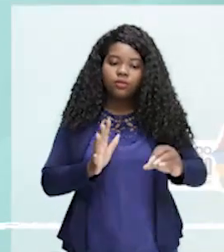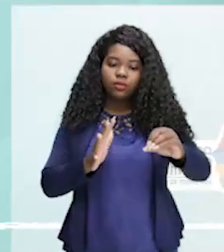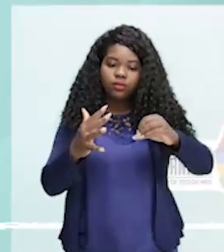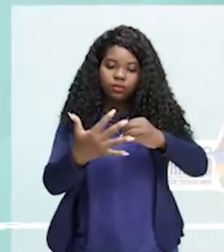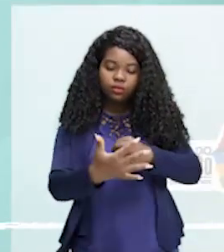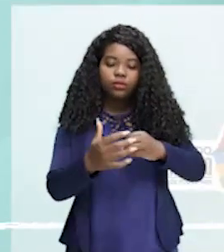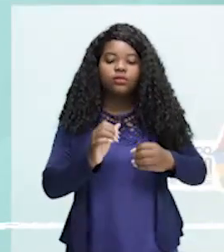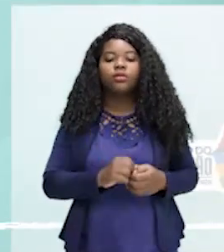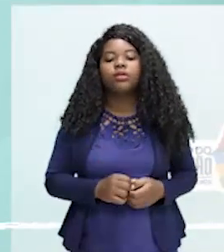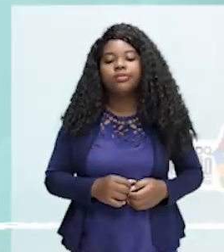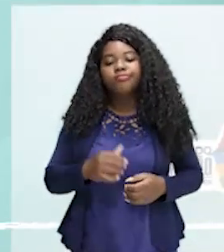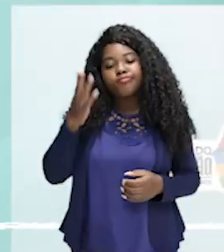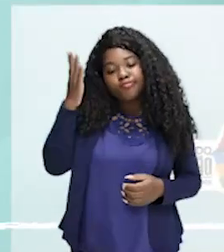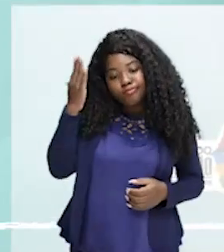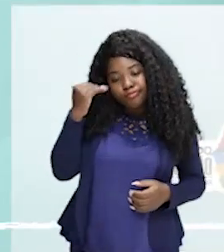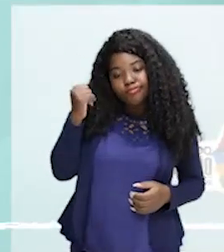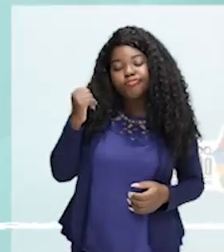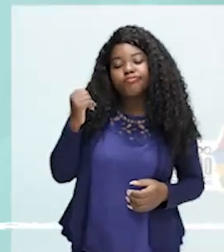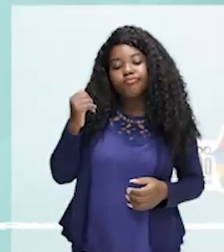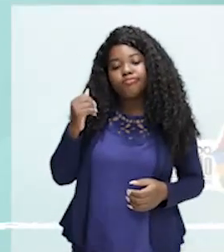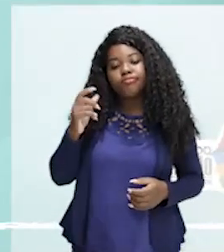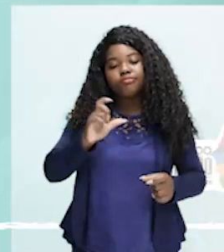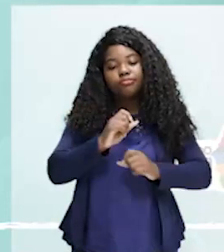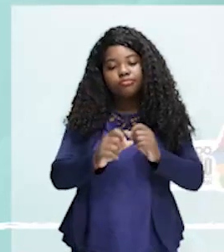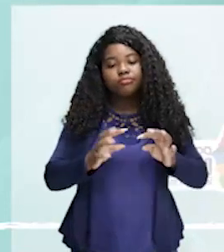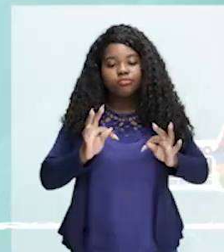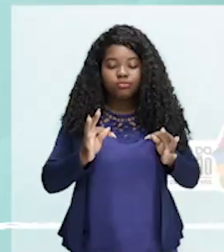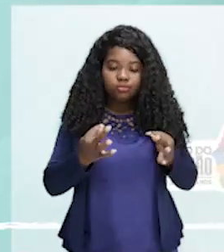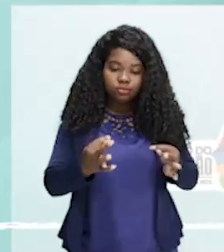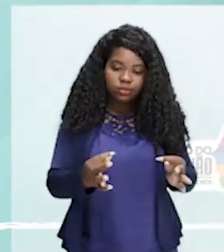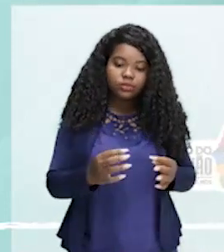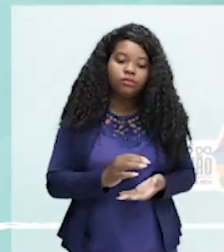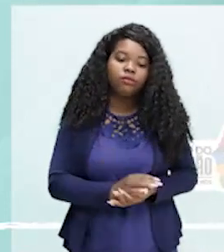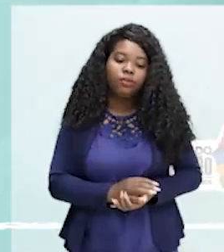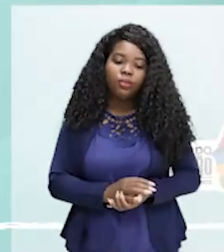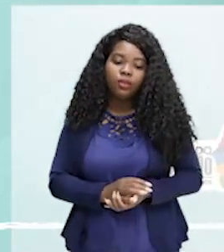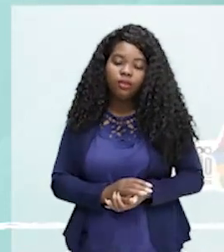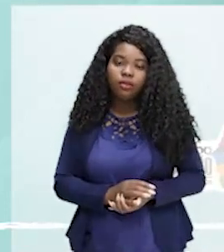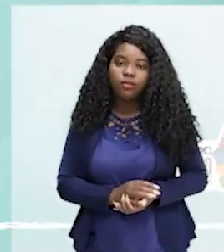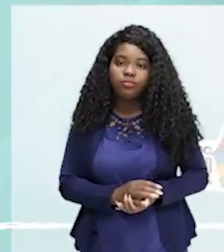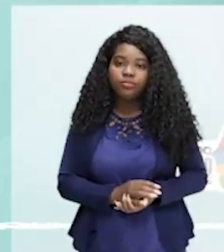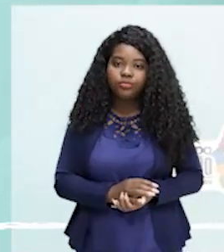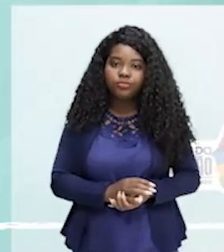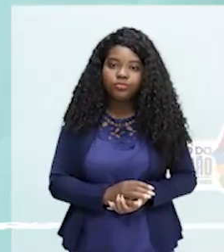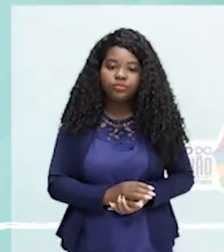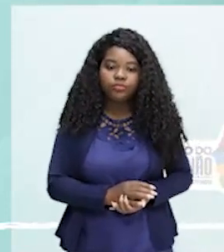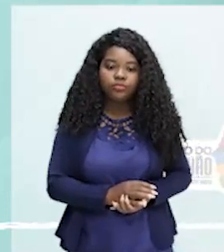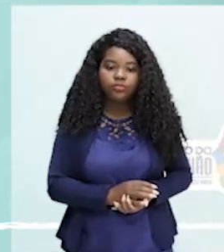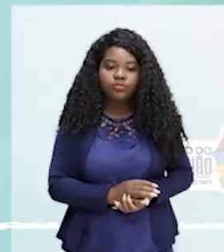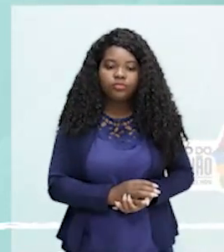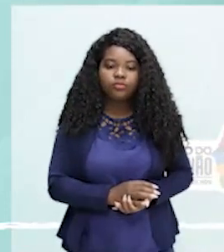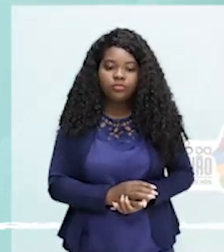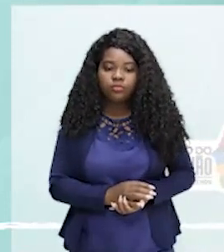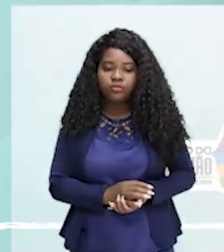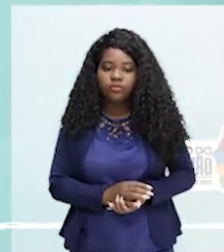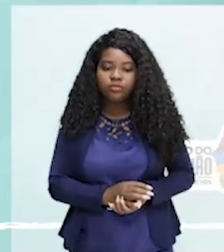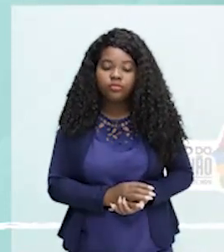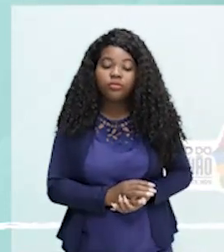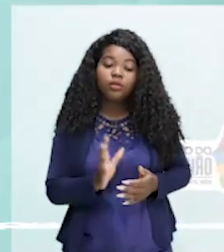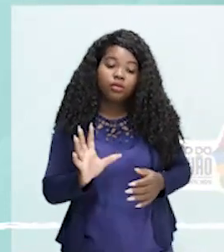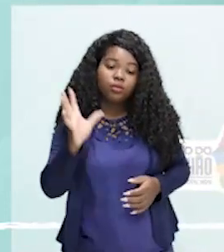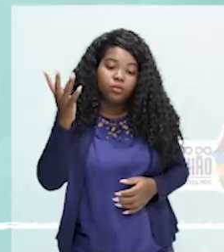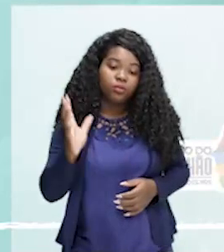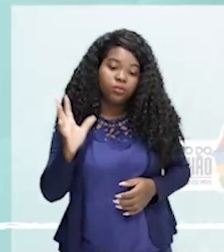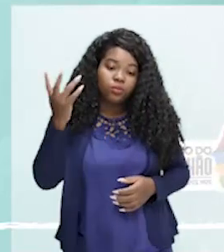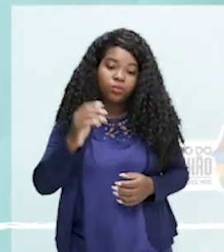pandemia, já sabíamos que, e em função da tecnologia, nós temos uma aula sobre isso, tecnologia e teatro, a gente sabia que isso ia